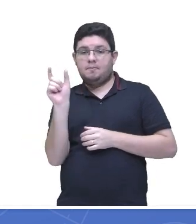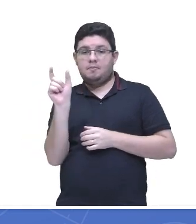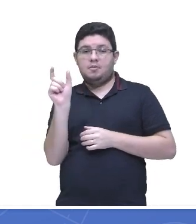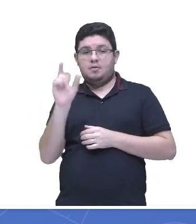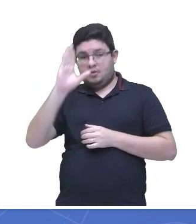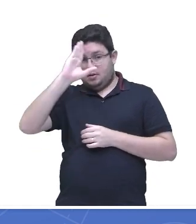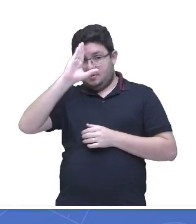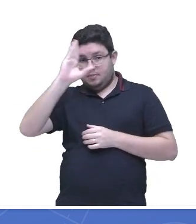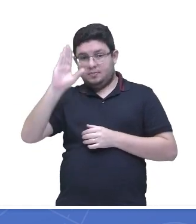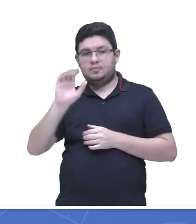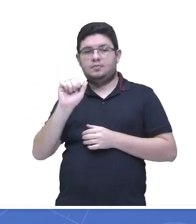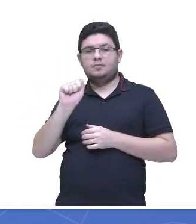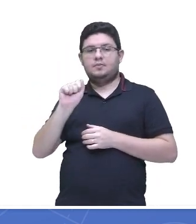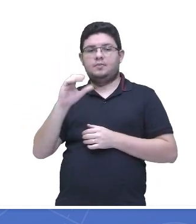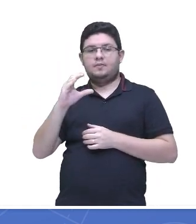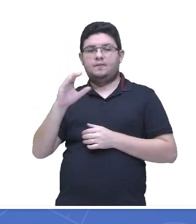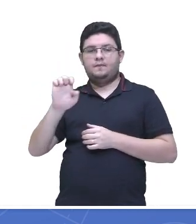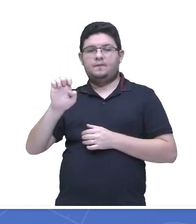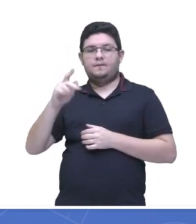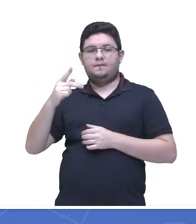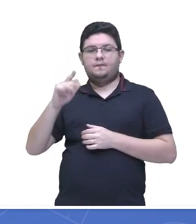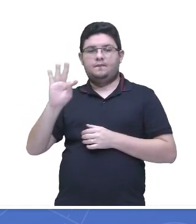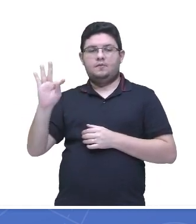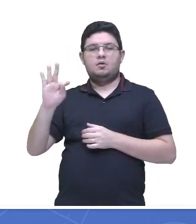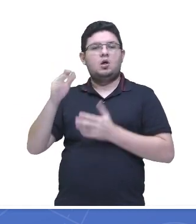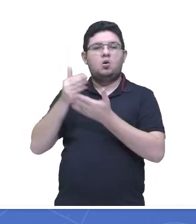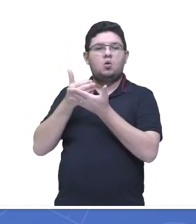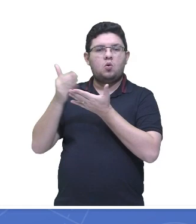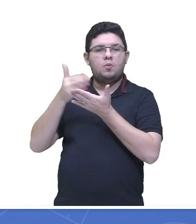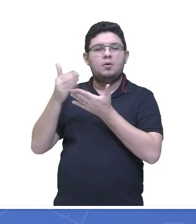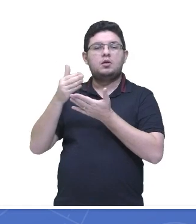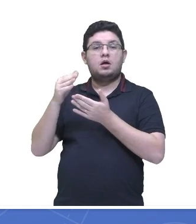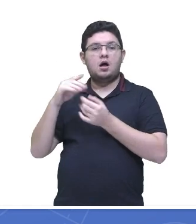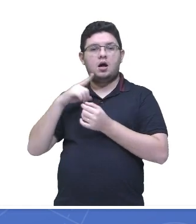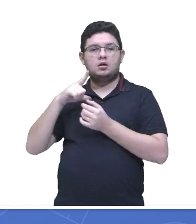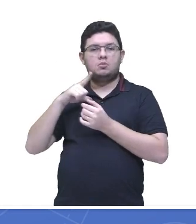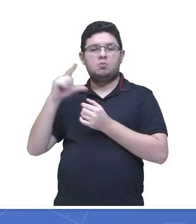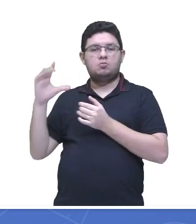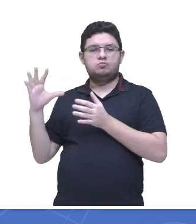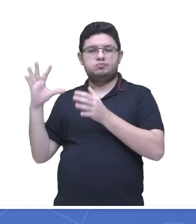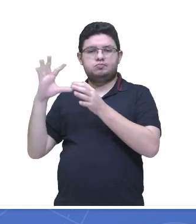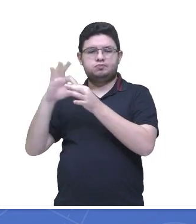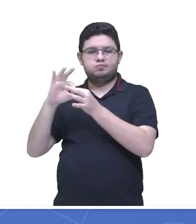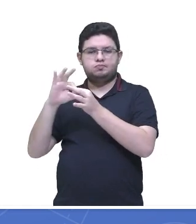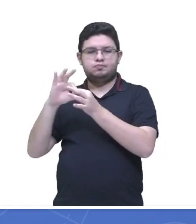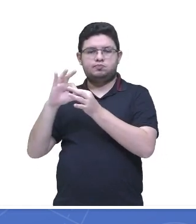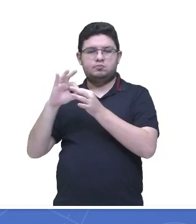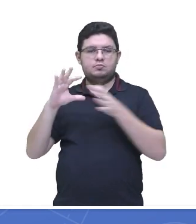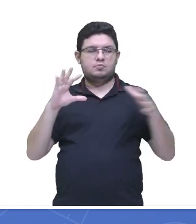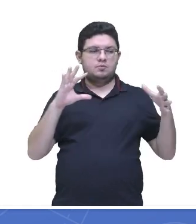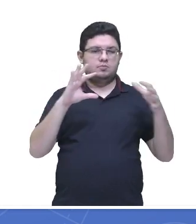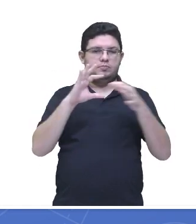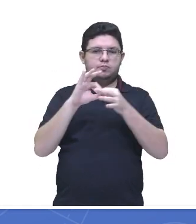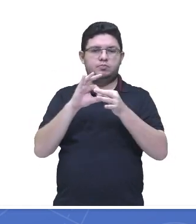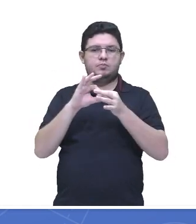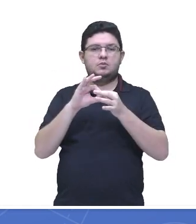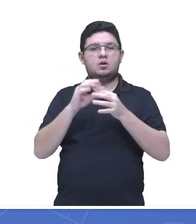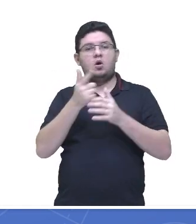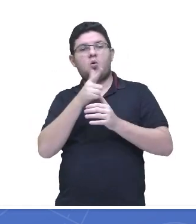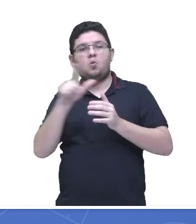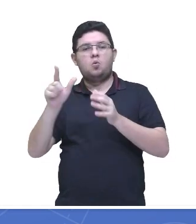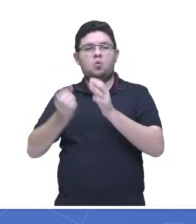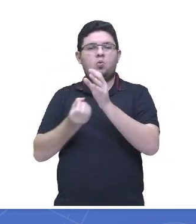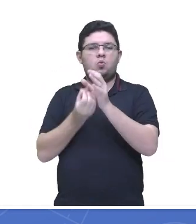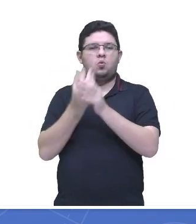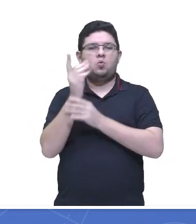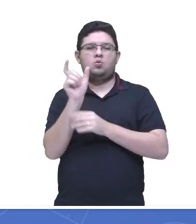dela vamos criando outras palavras e ter esse conhecimento tanto de prefixo quanto de